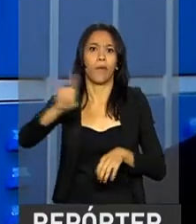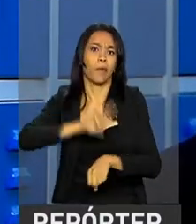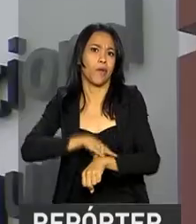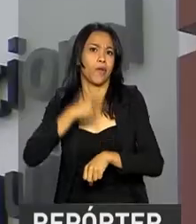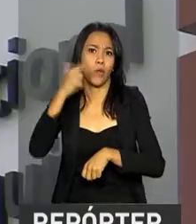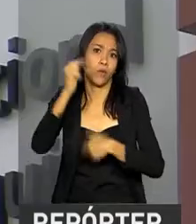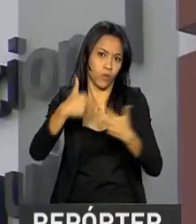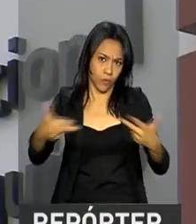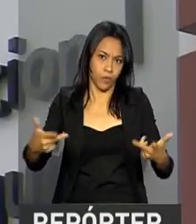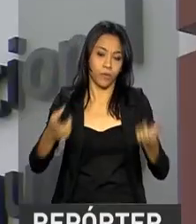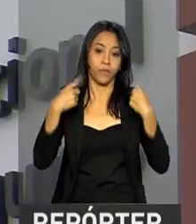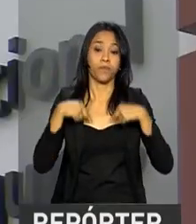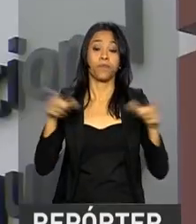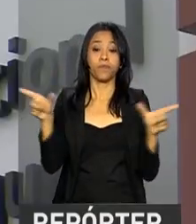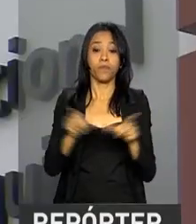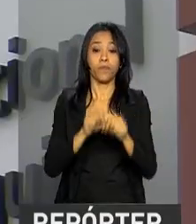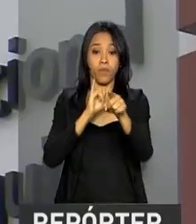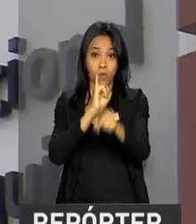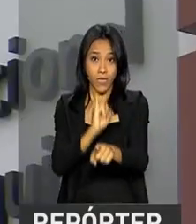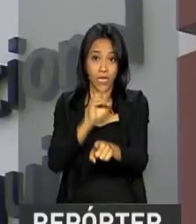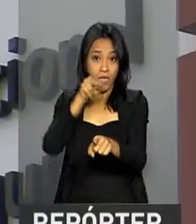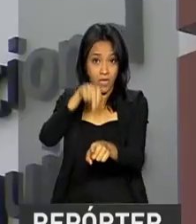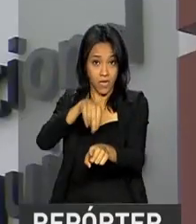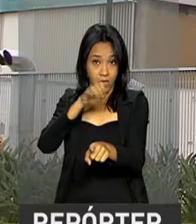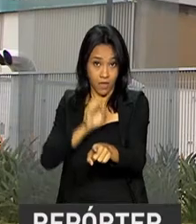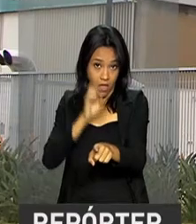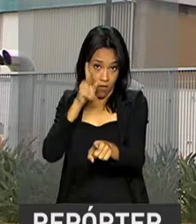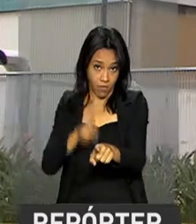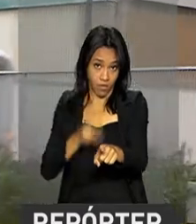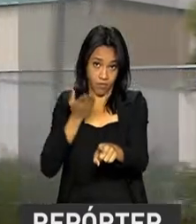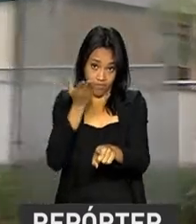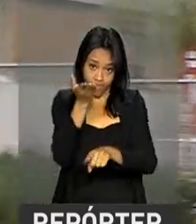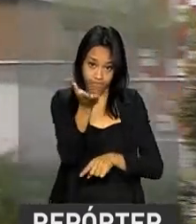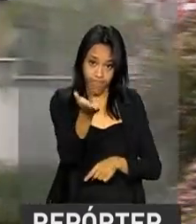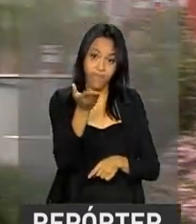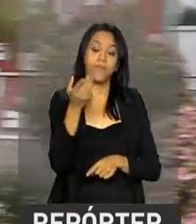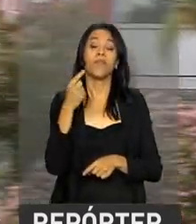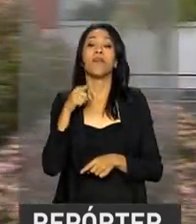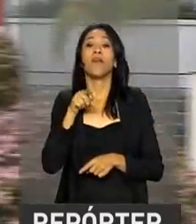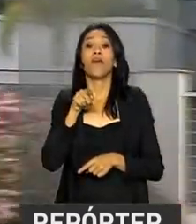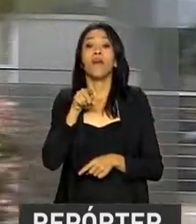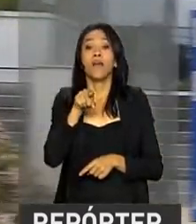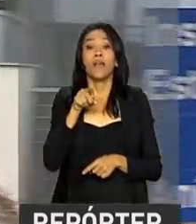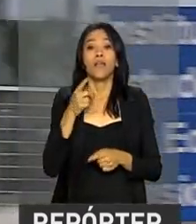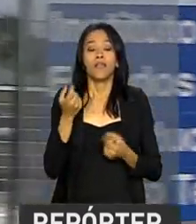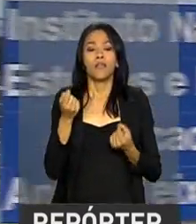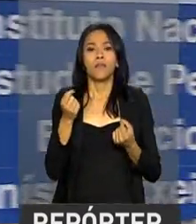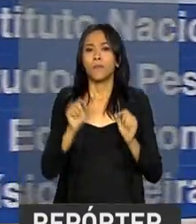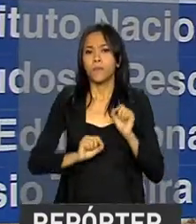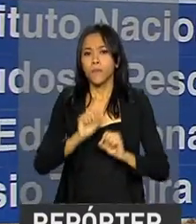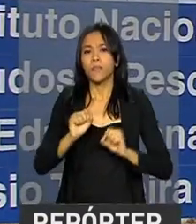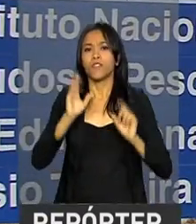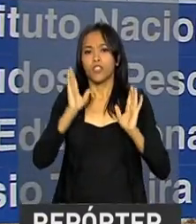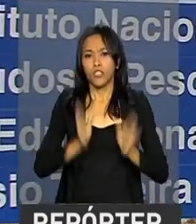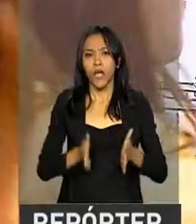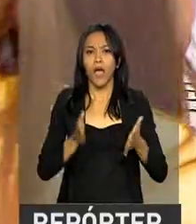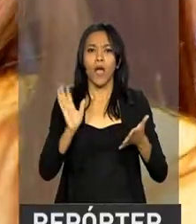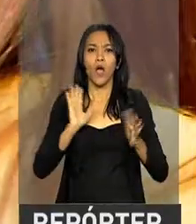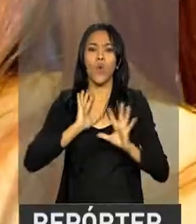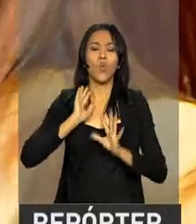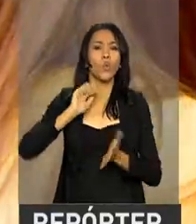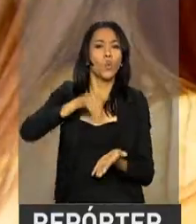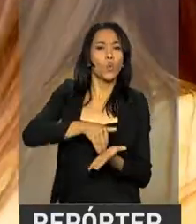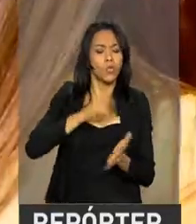coisas o instituto nacional de estudos e pesquisas educacionais anísio teixeira inep está fazendo as últimas